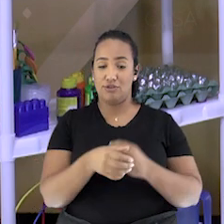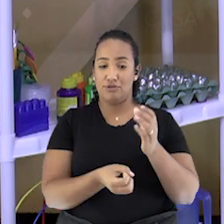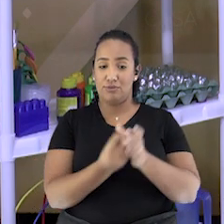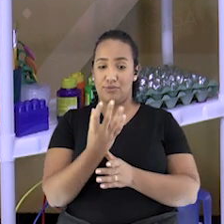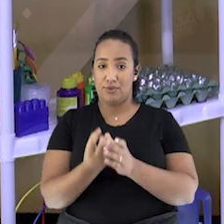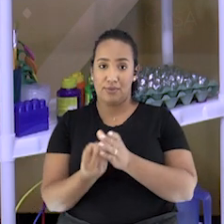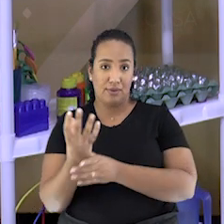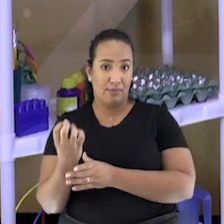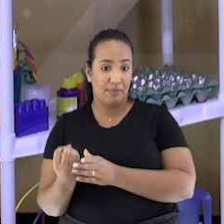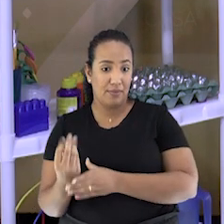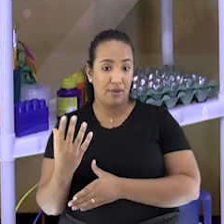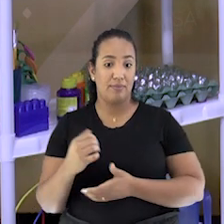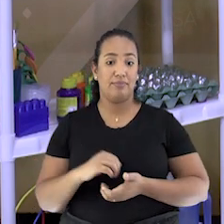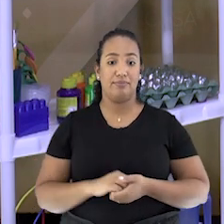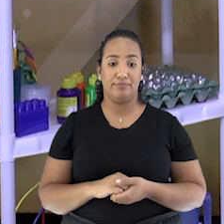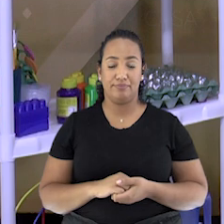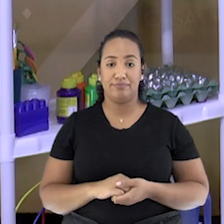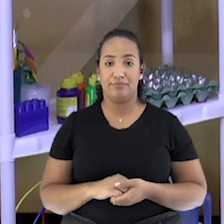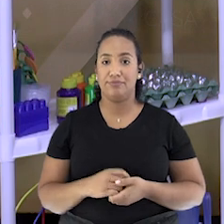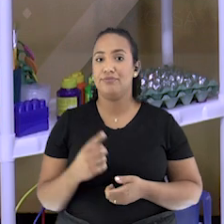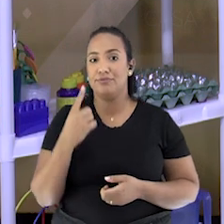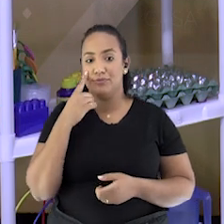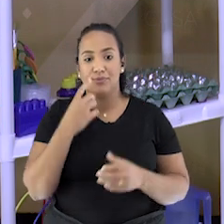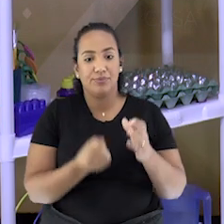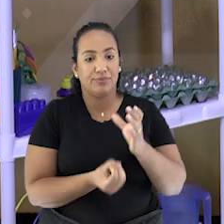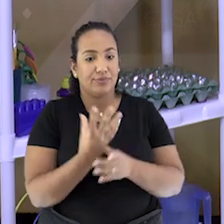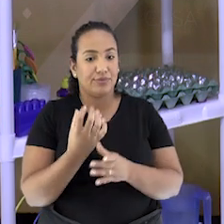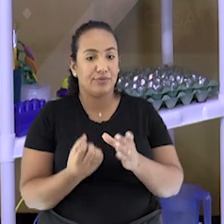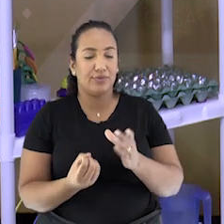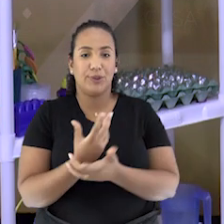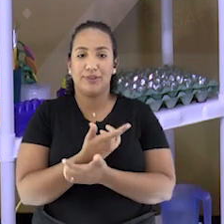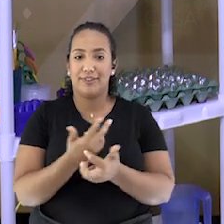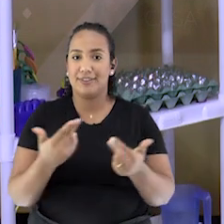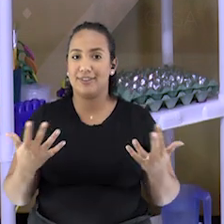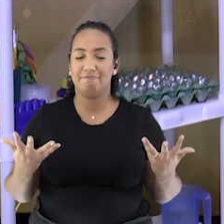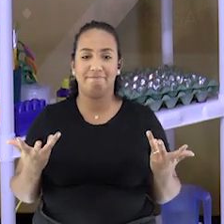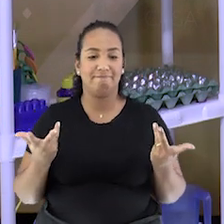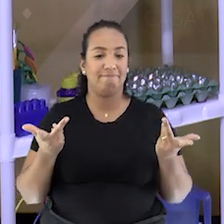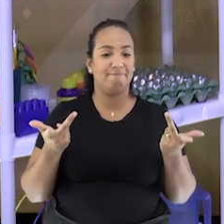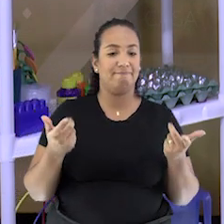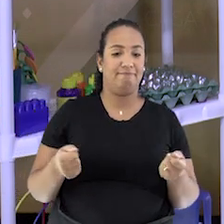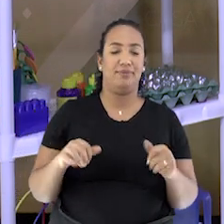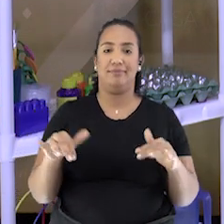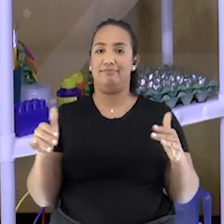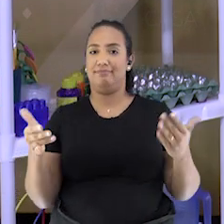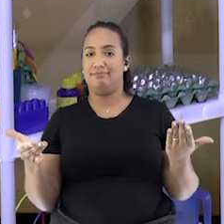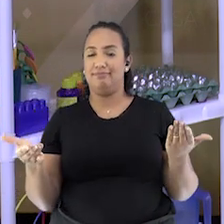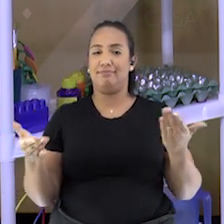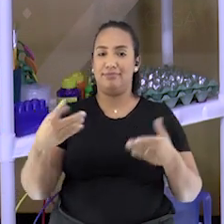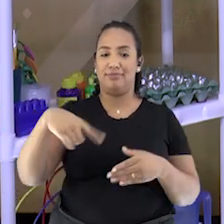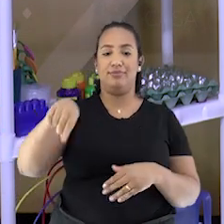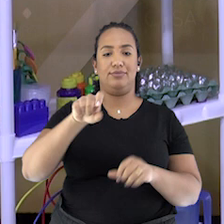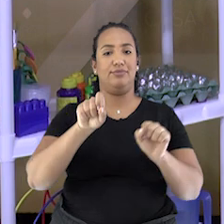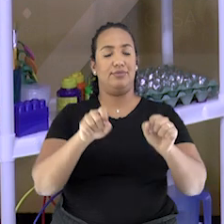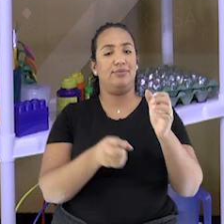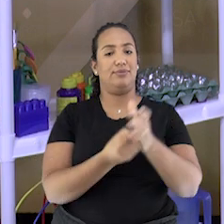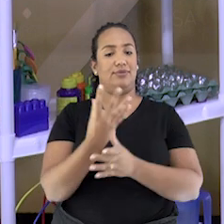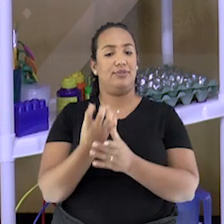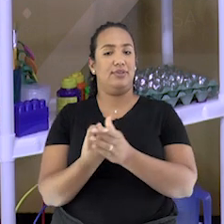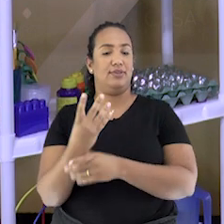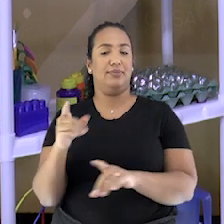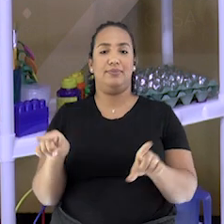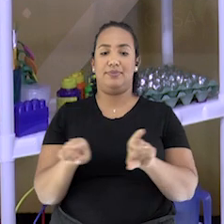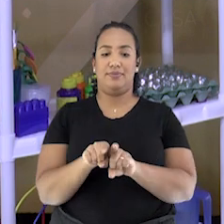com o que muitos chamam de lixo, eles produziram coisas incríveis para a arte. Então, que tal produzirmos algo